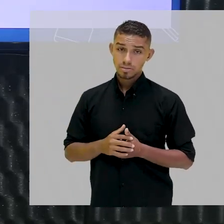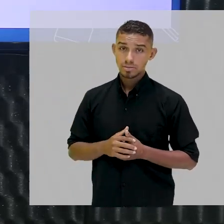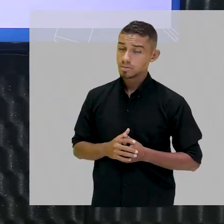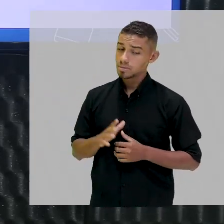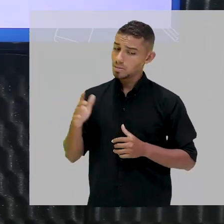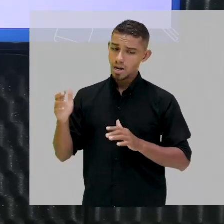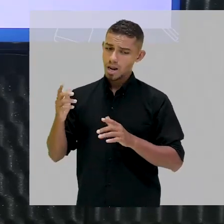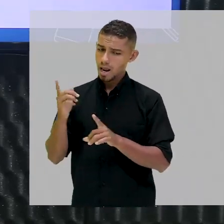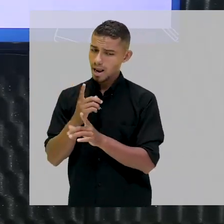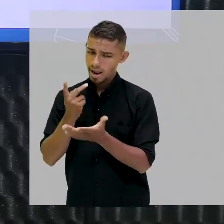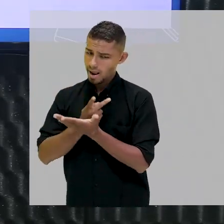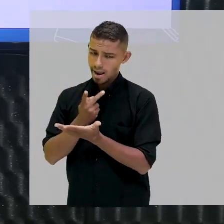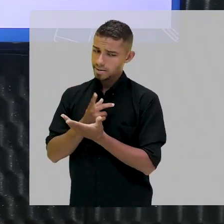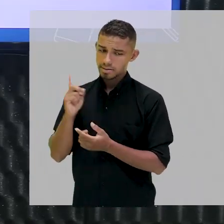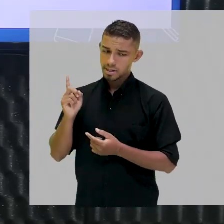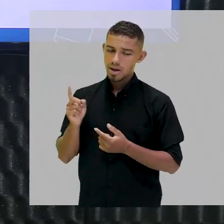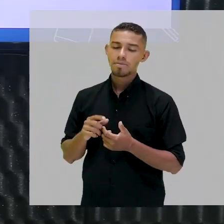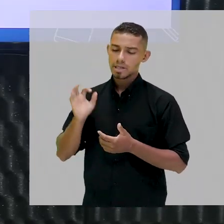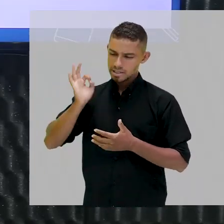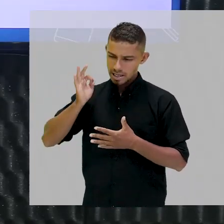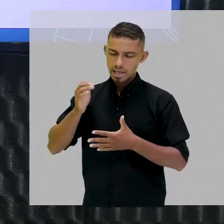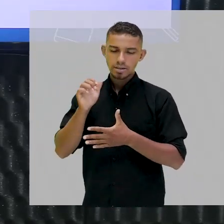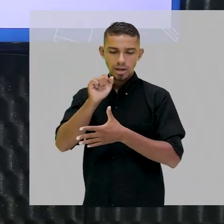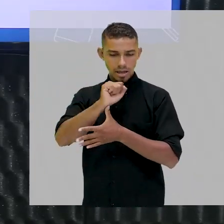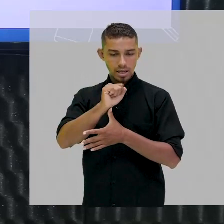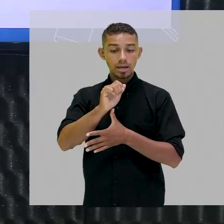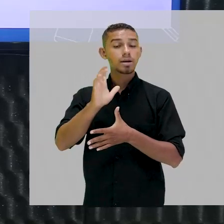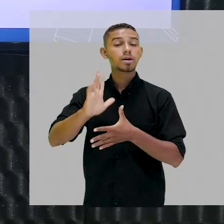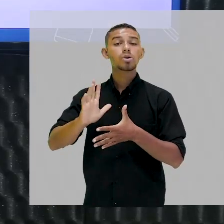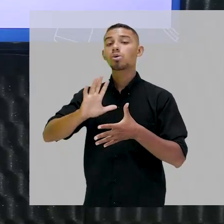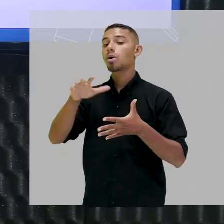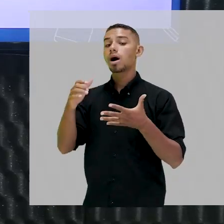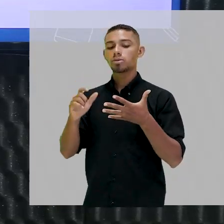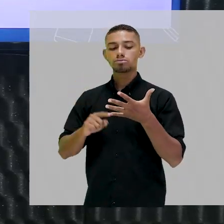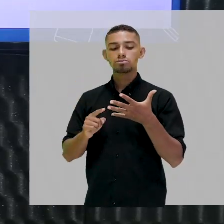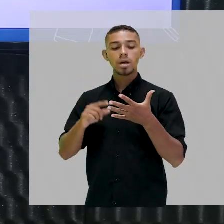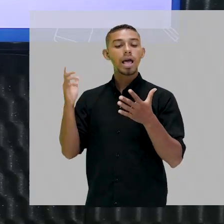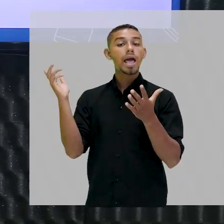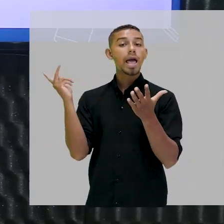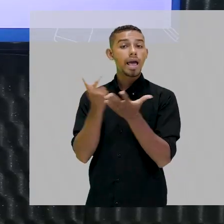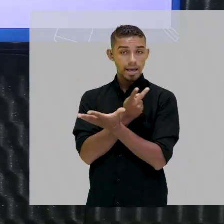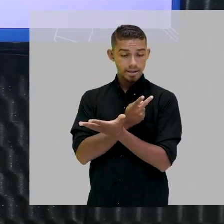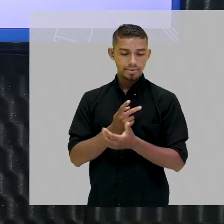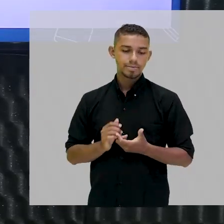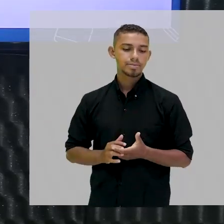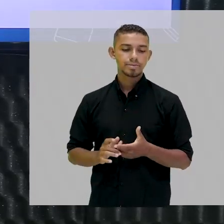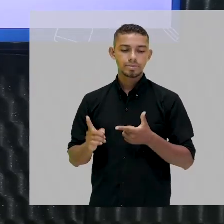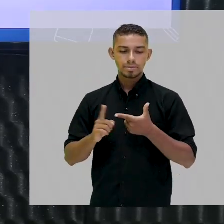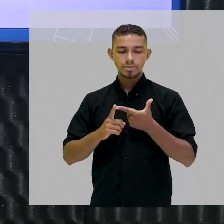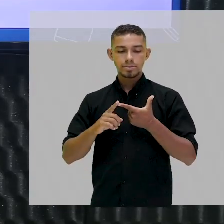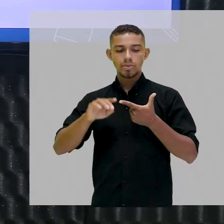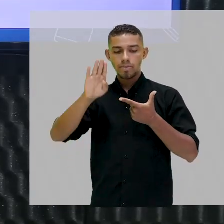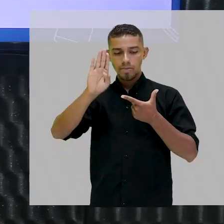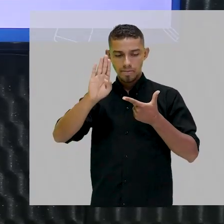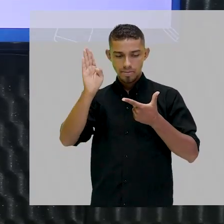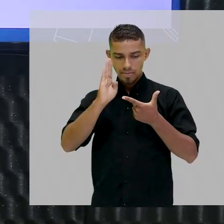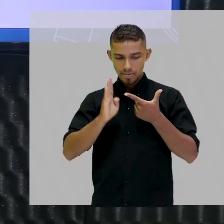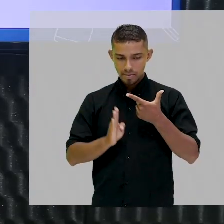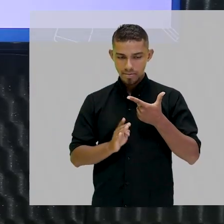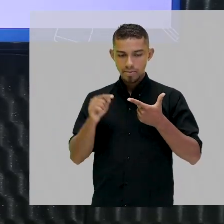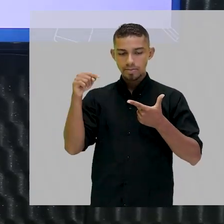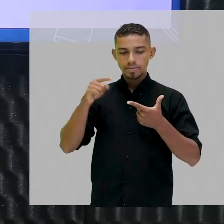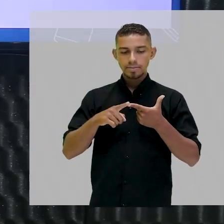o quê? Falsa. Percebam que eu estou pedindo a questão falsa. No Brasil, o hip